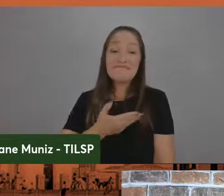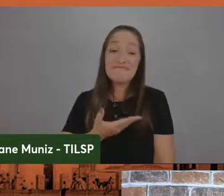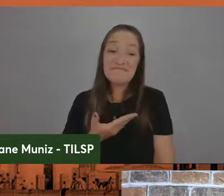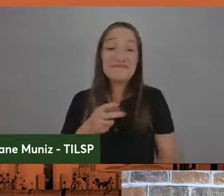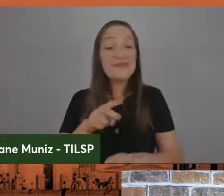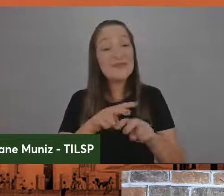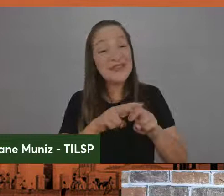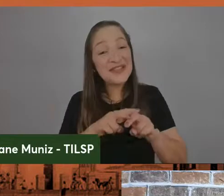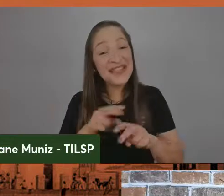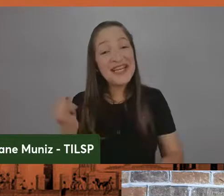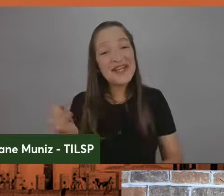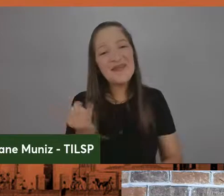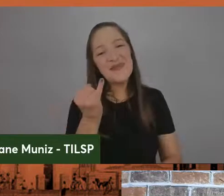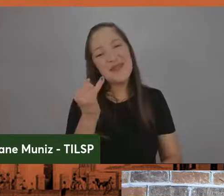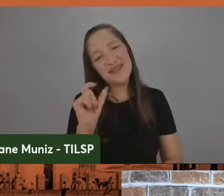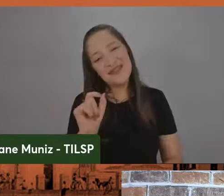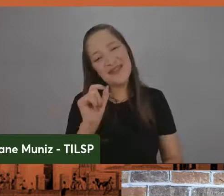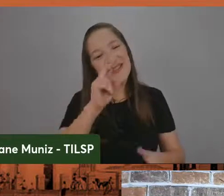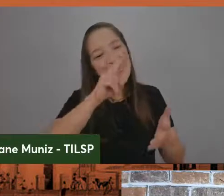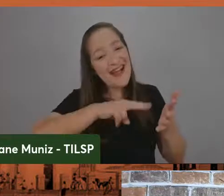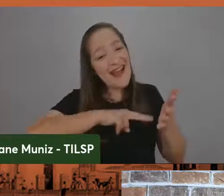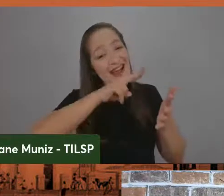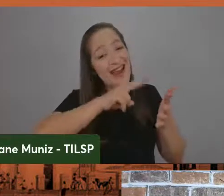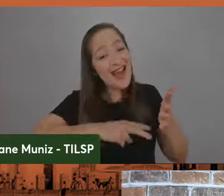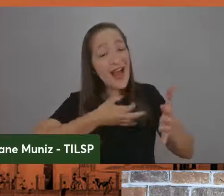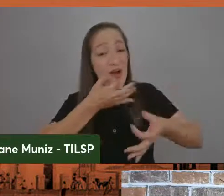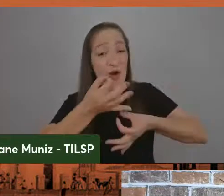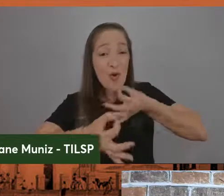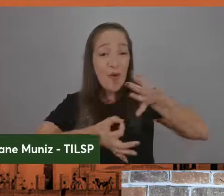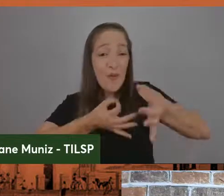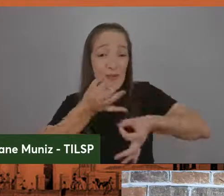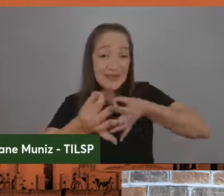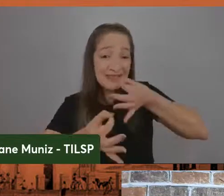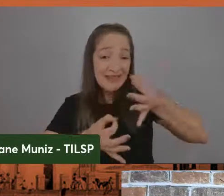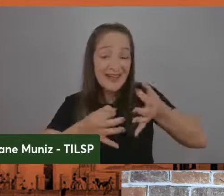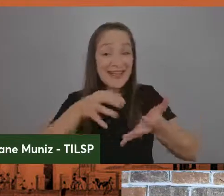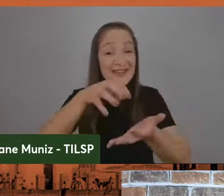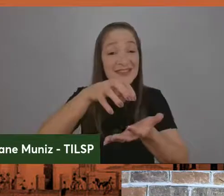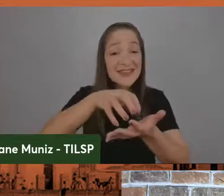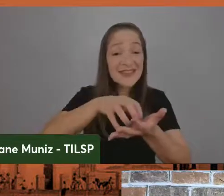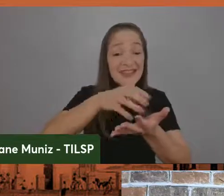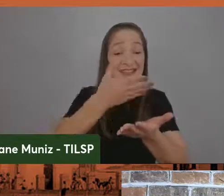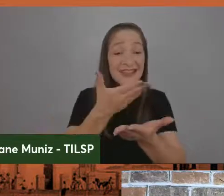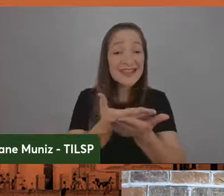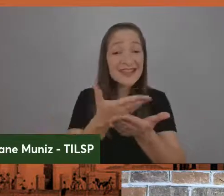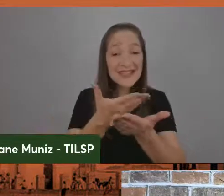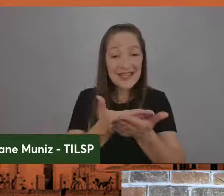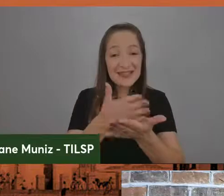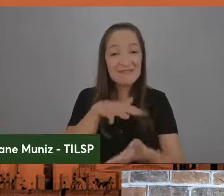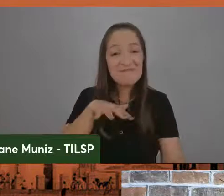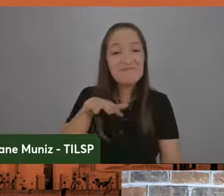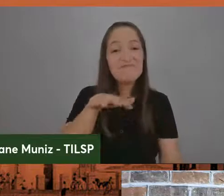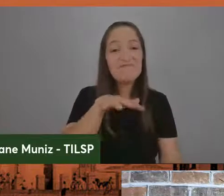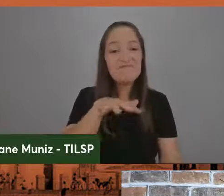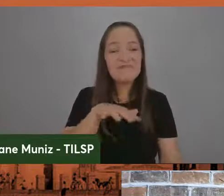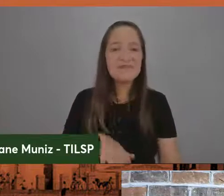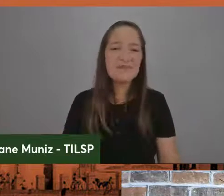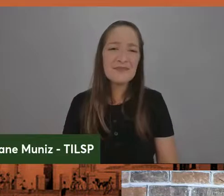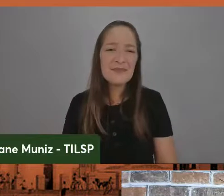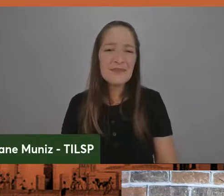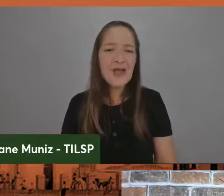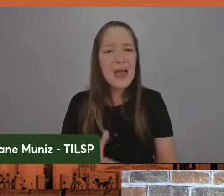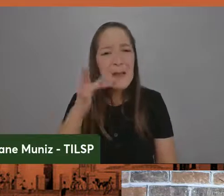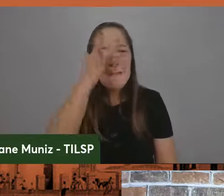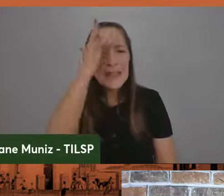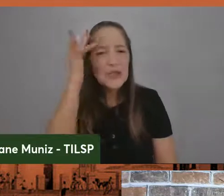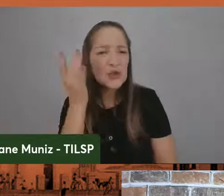importante a leitura e o comentário em sala de aula. O que mais quer um escritor ou uma escritora? Que